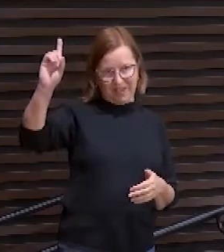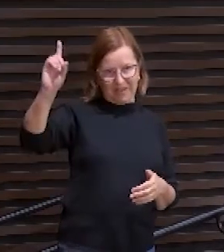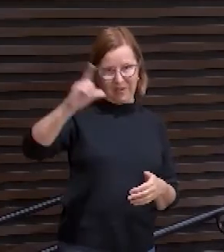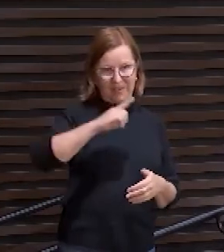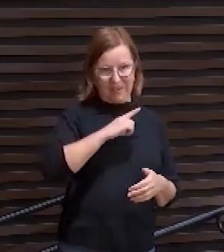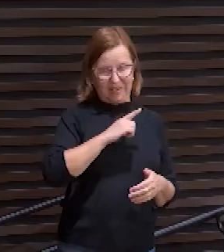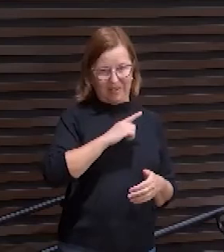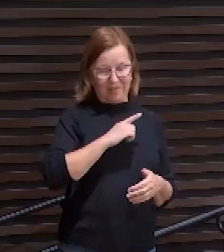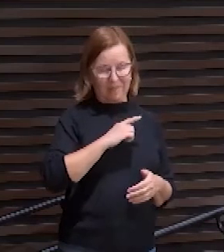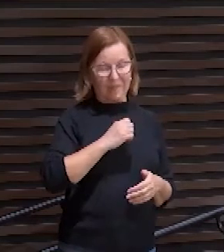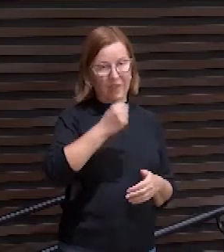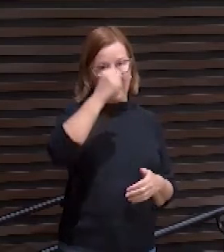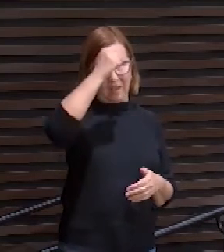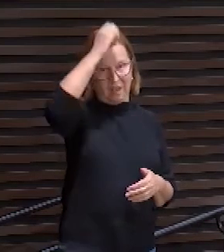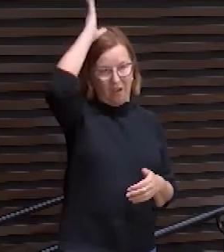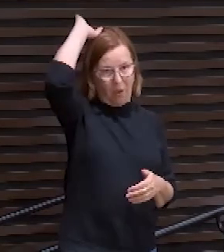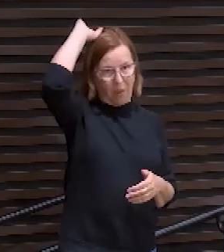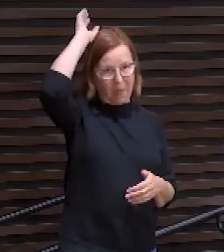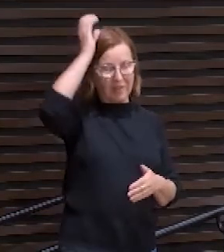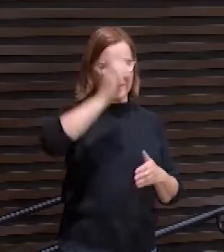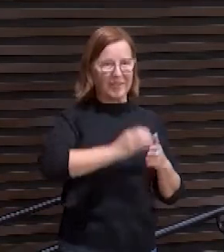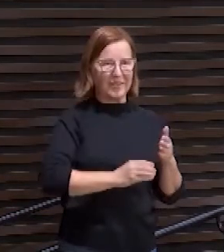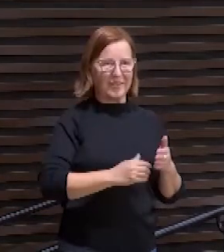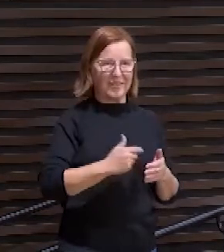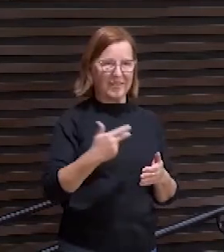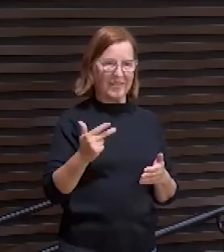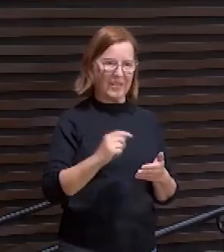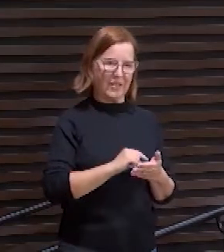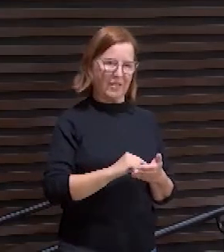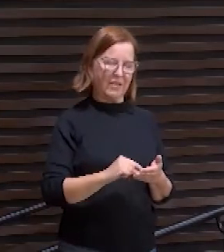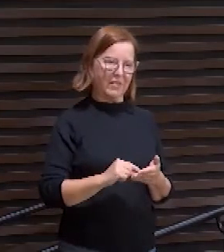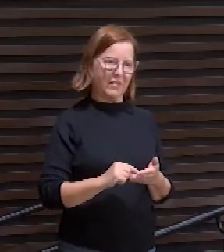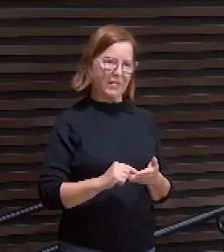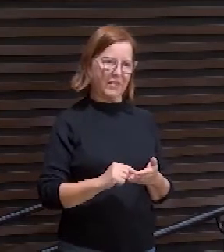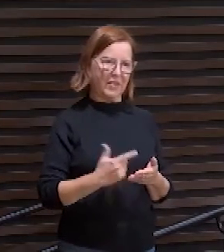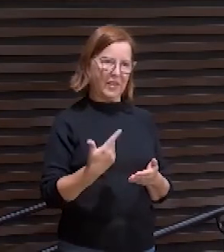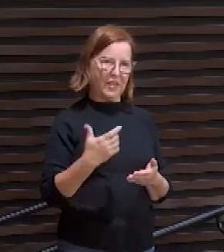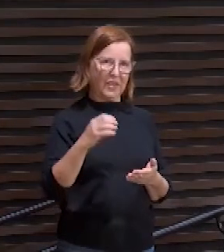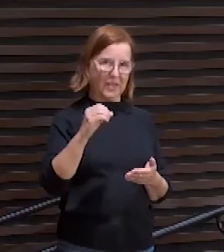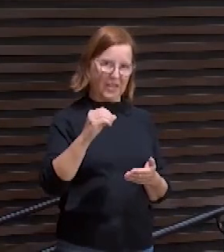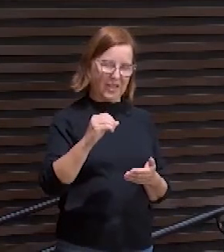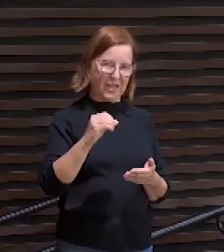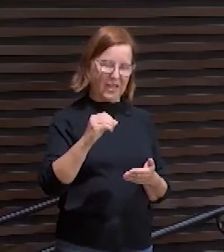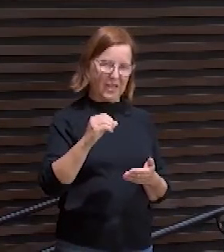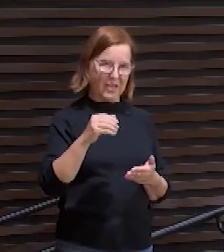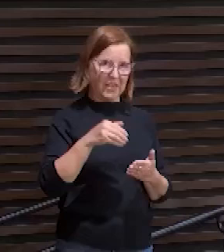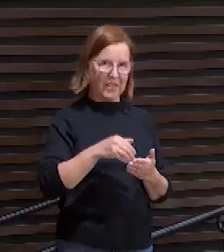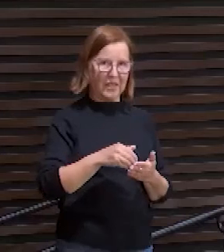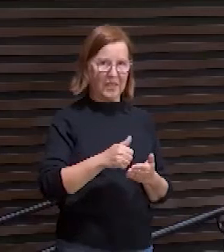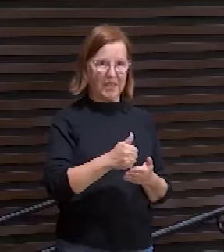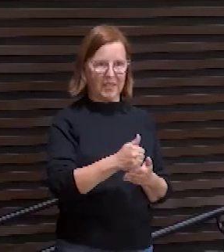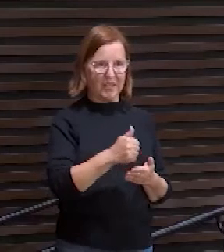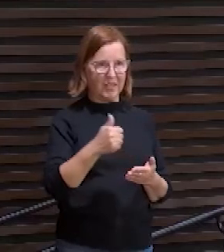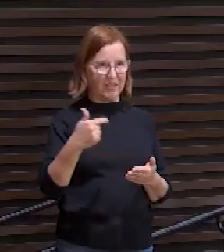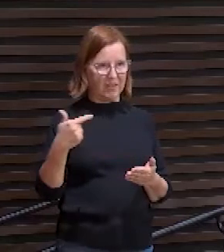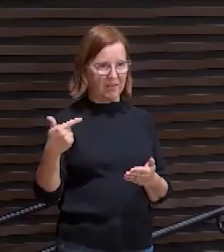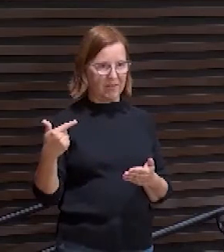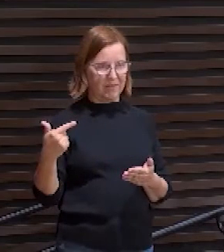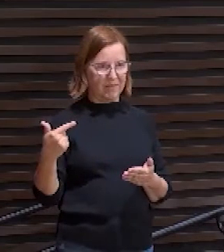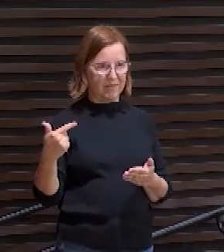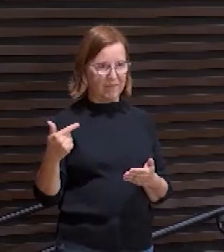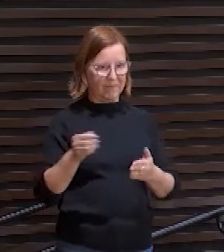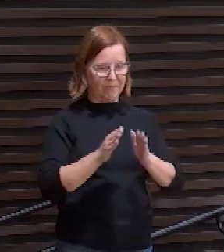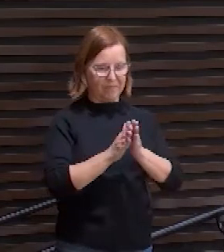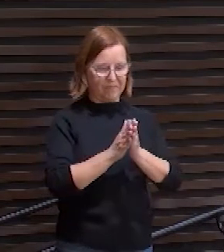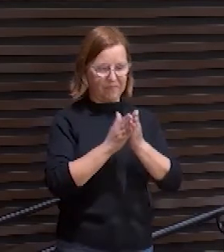em Romanos, capítulo 3, versículos 10, 11 e 12. Vamos abrir